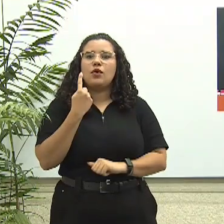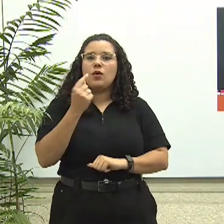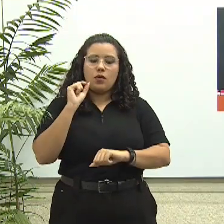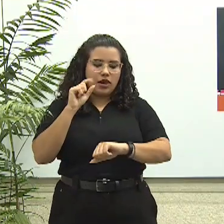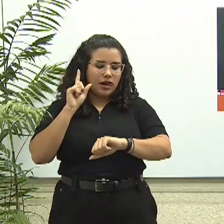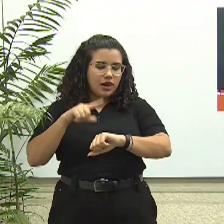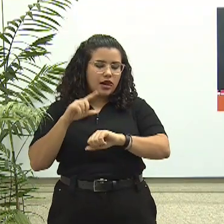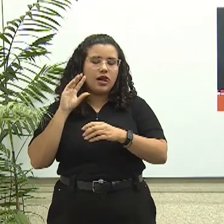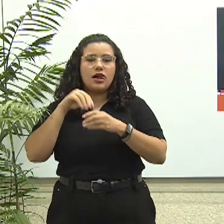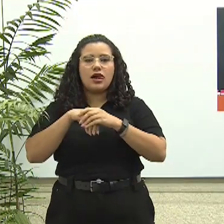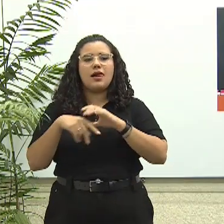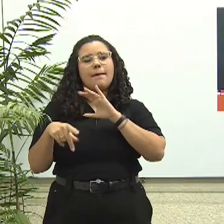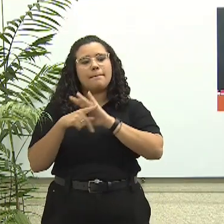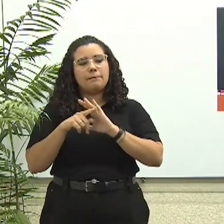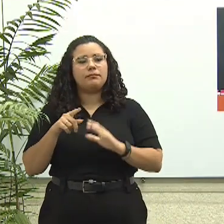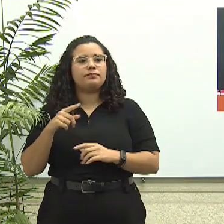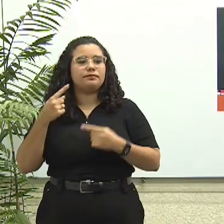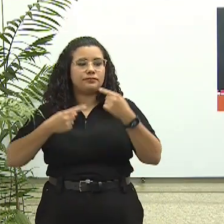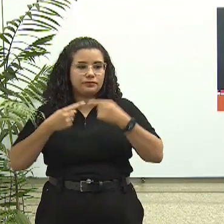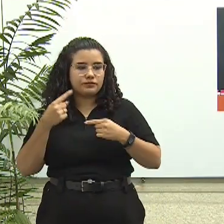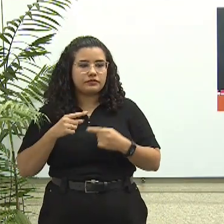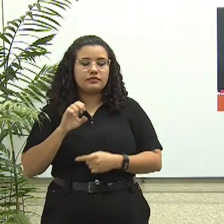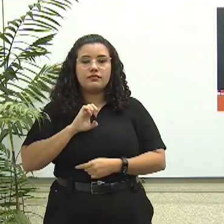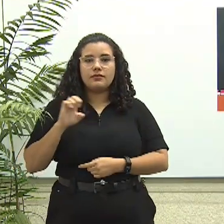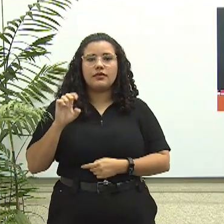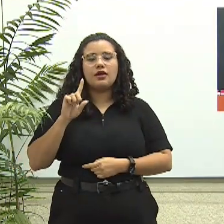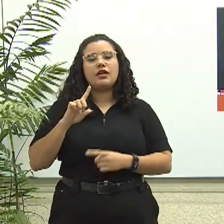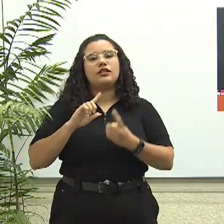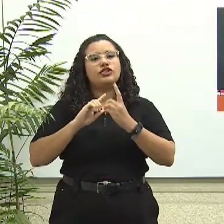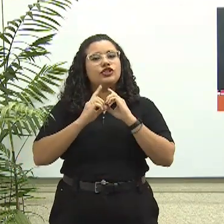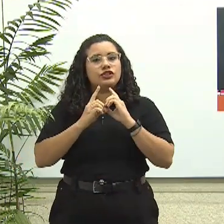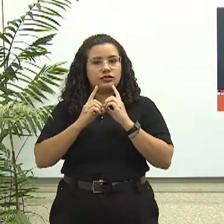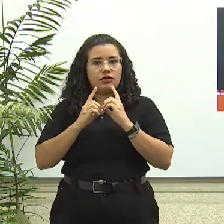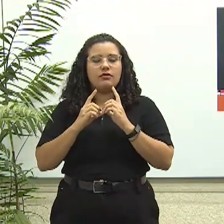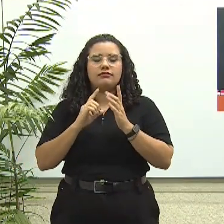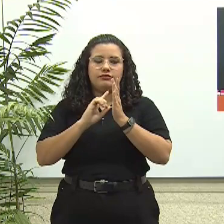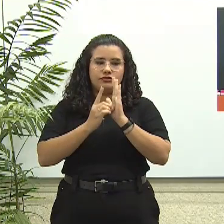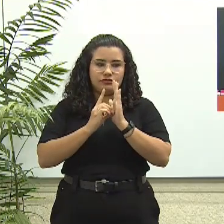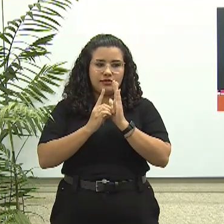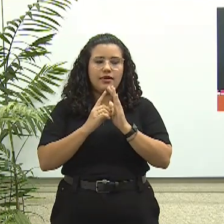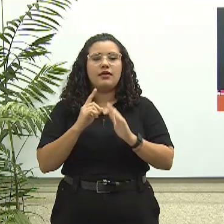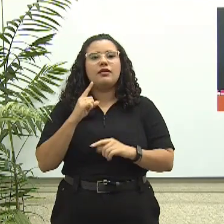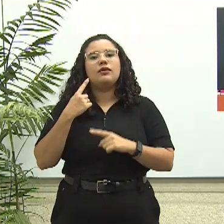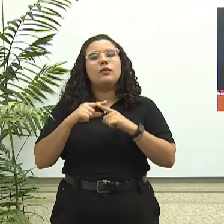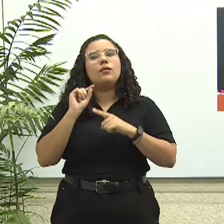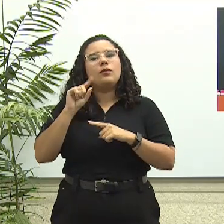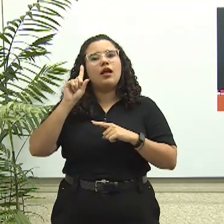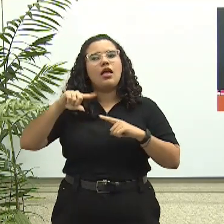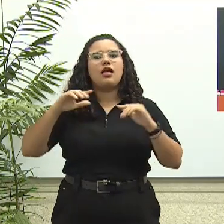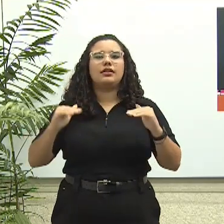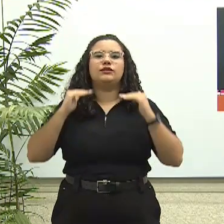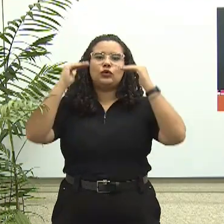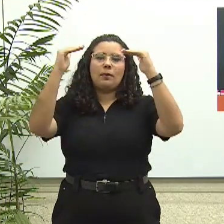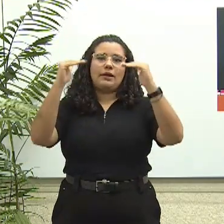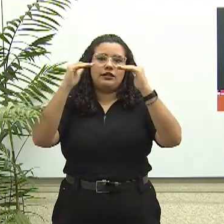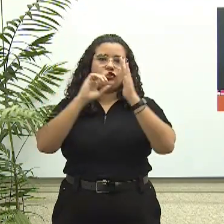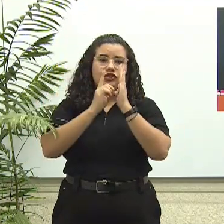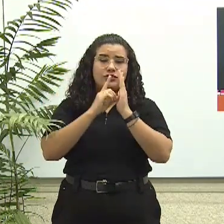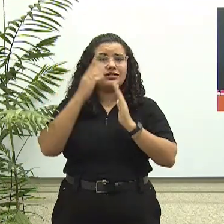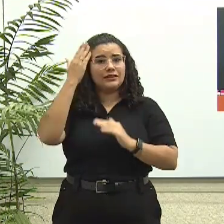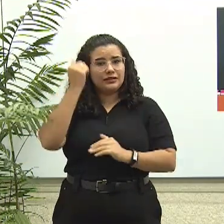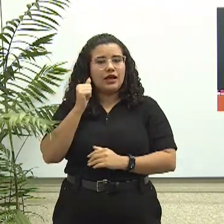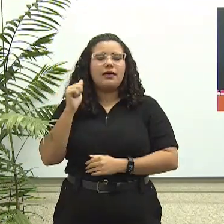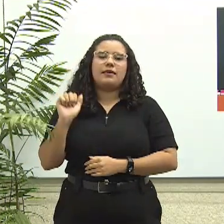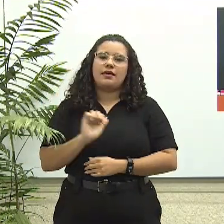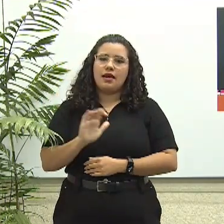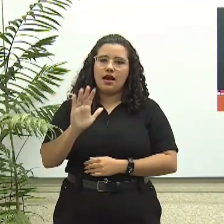agenda política das esquerdas para o digital uma dentro dessa agenda uma das questões é a soberania digital ainda que seja mais caro hospedar